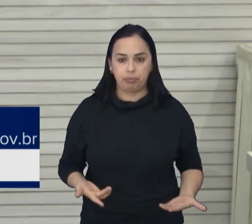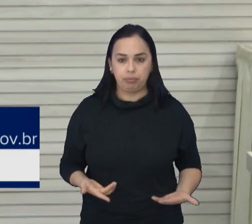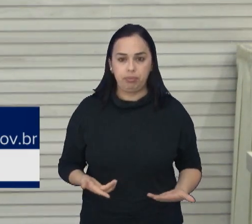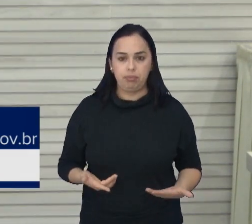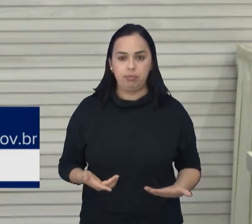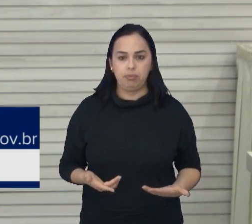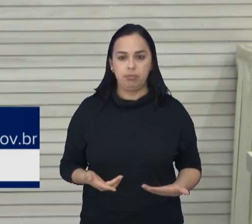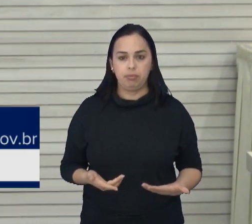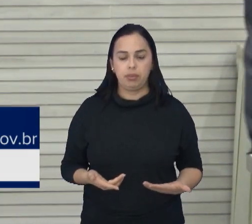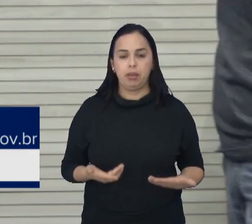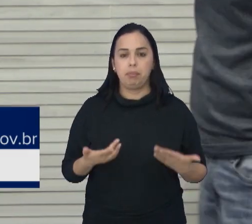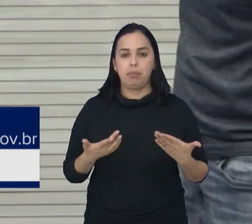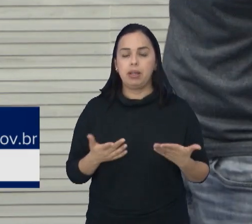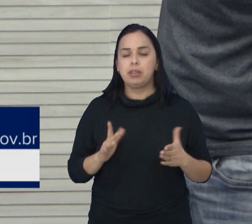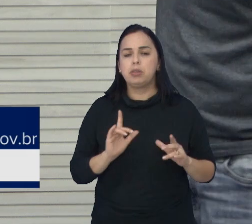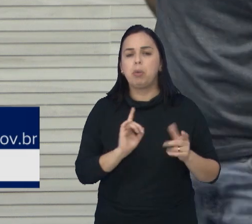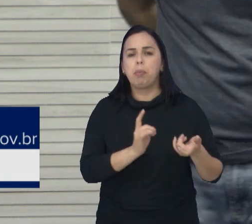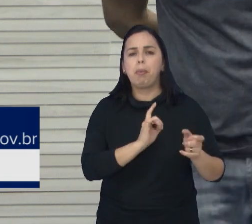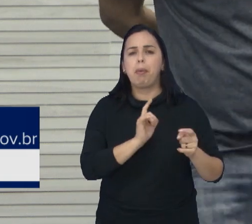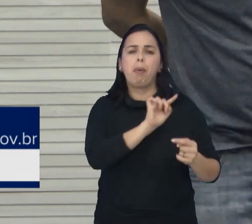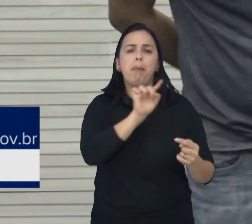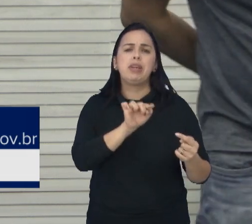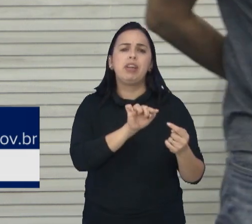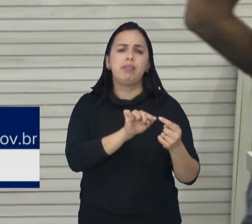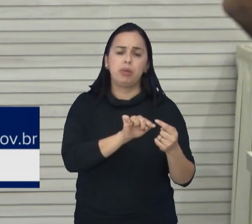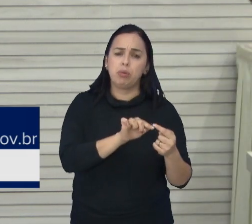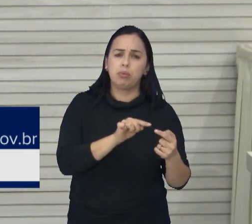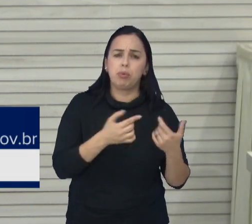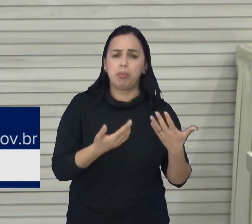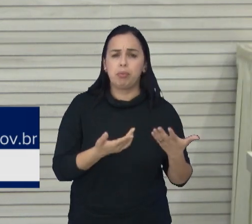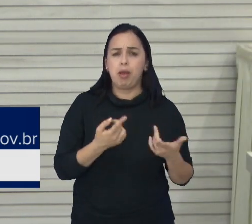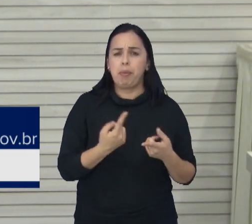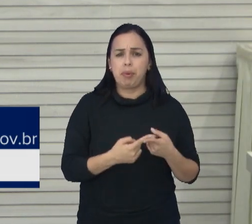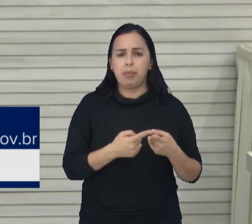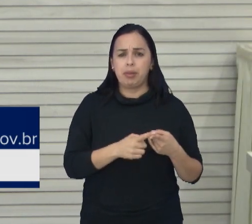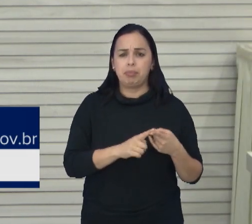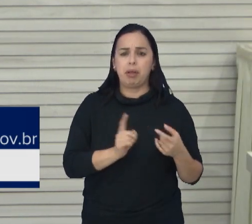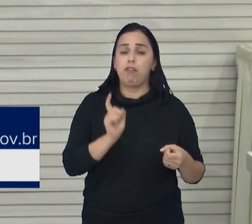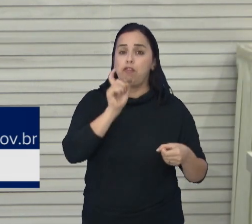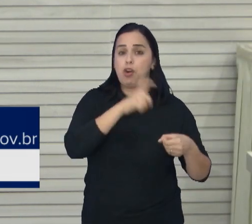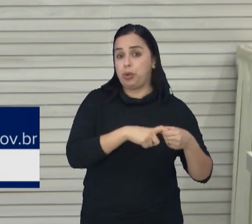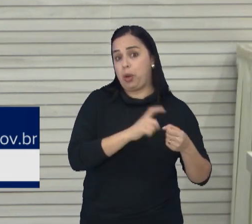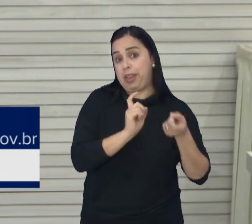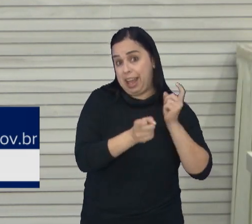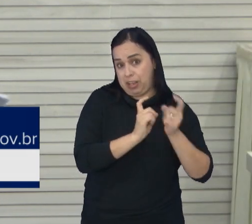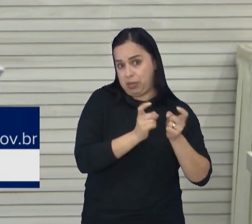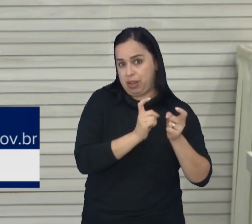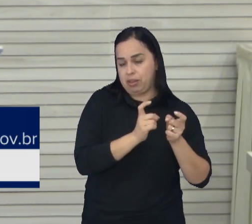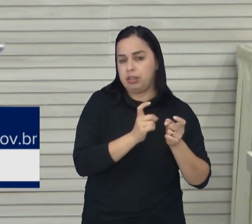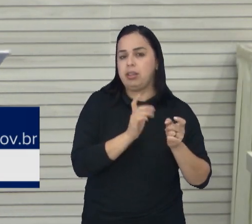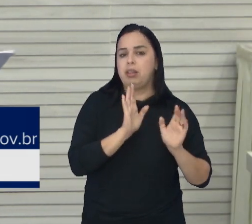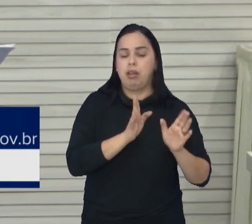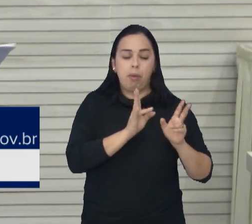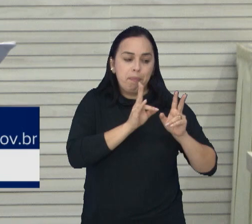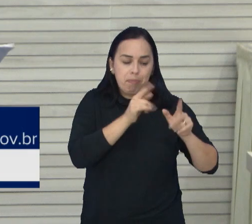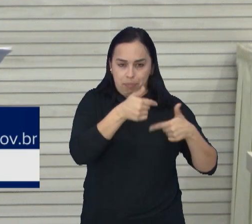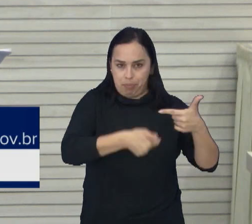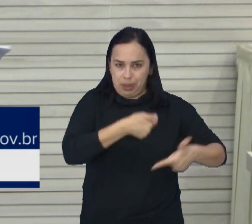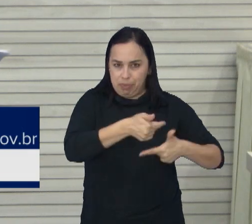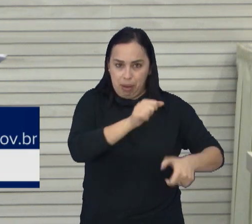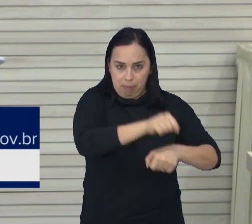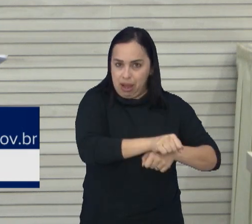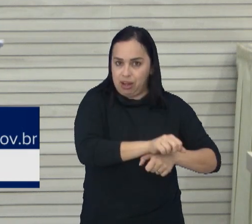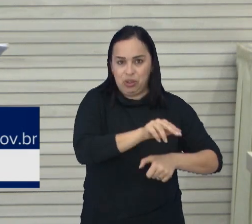né, o motivo dessa reunião, a retomada da frente parlamentar em termos de reunião, porque os trabalhos não param, era